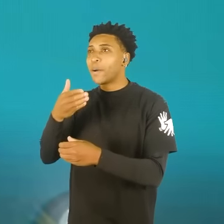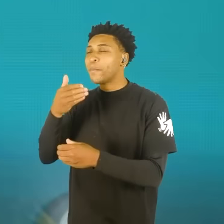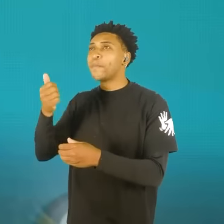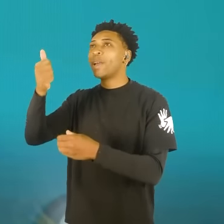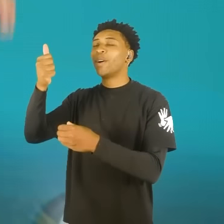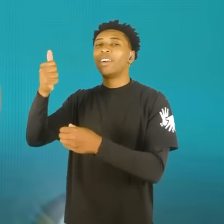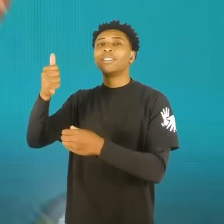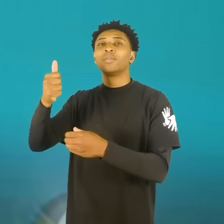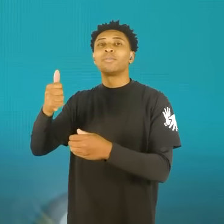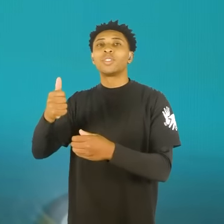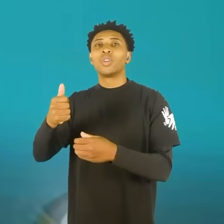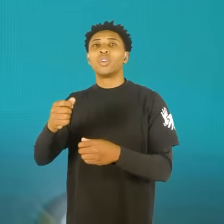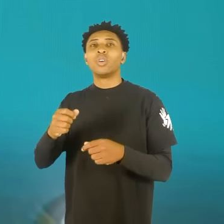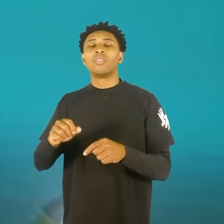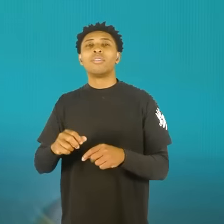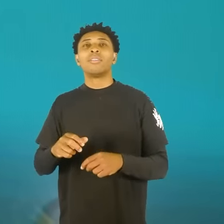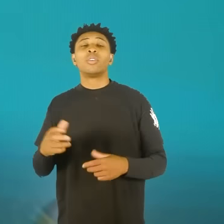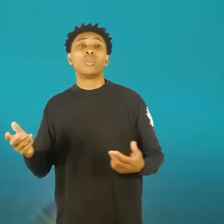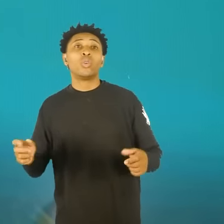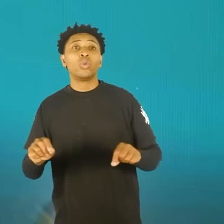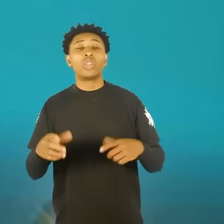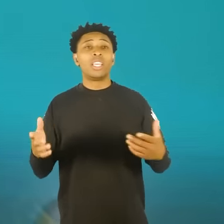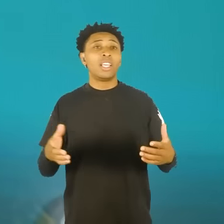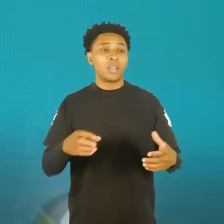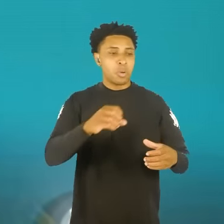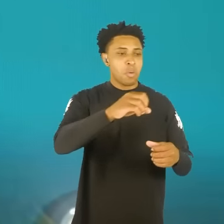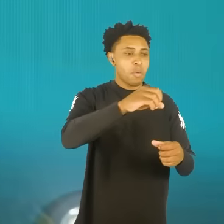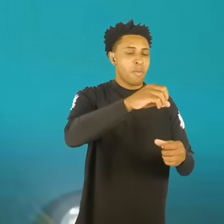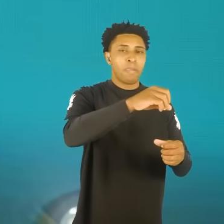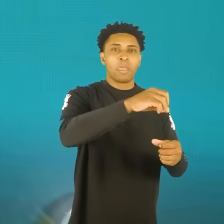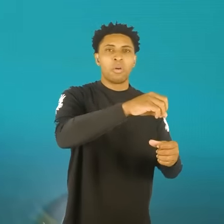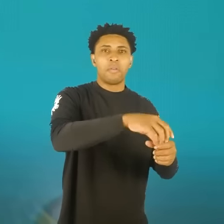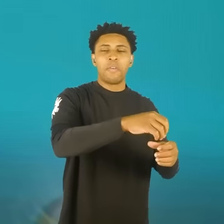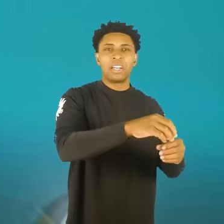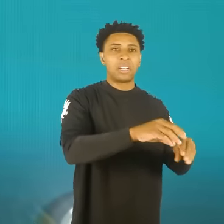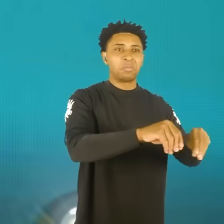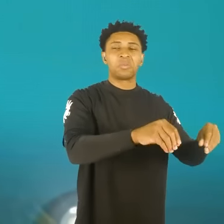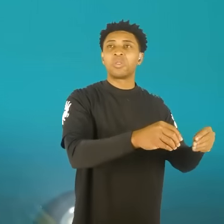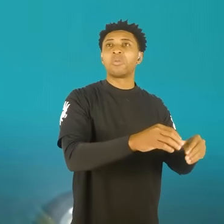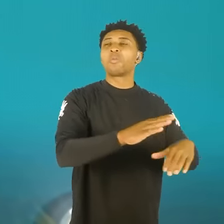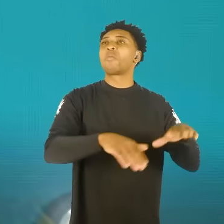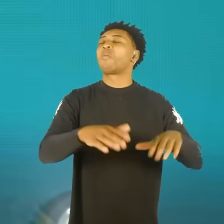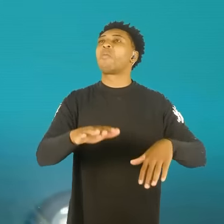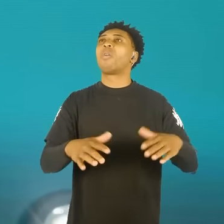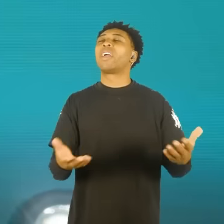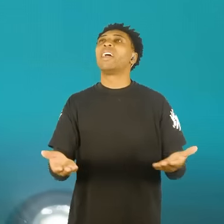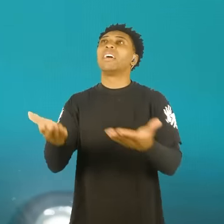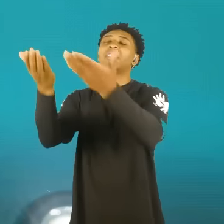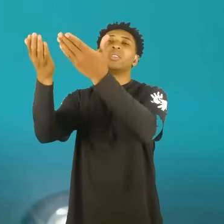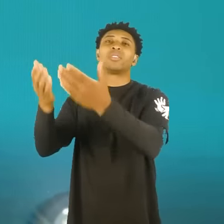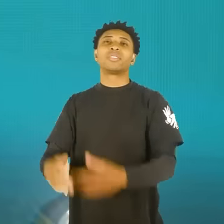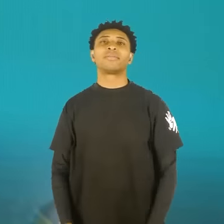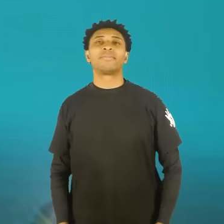prefiro que morra esse relacionamento para eu continuar um adorador do que permanecer relacionado com você e cair. Um adorador vivo,